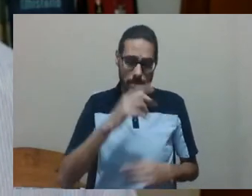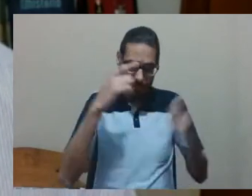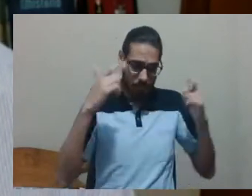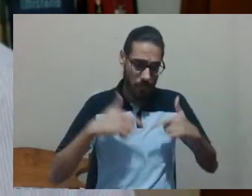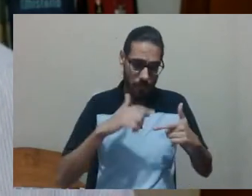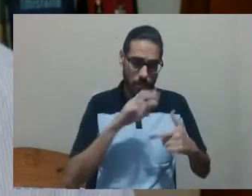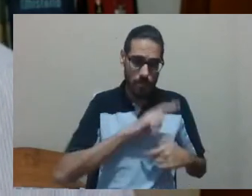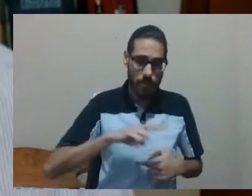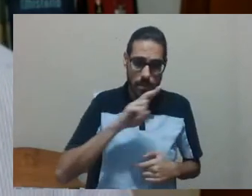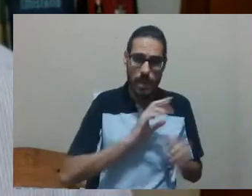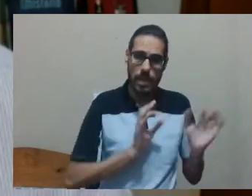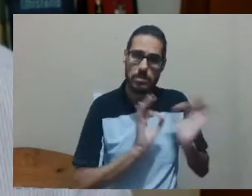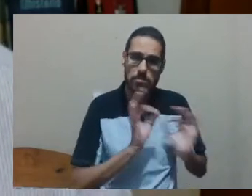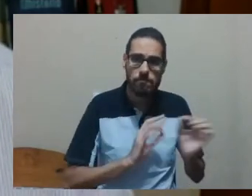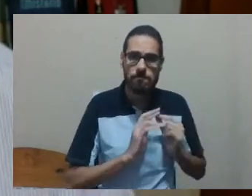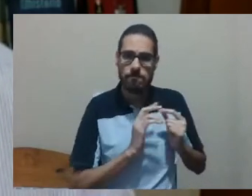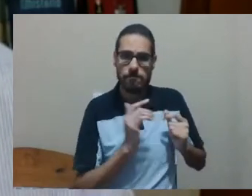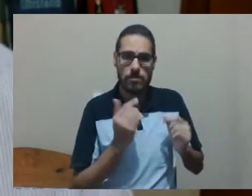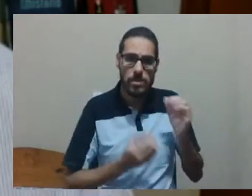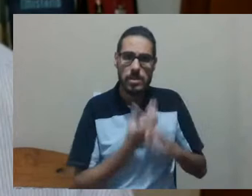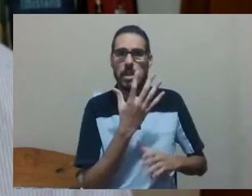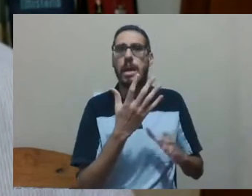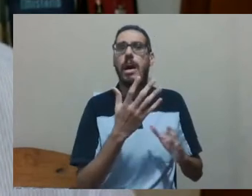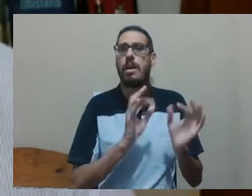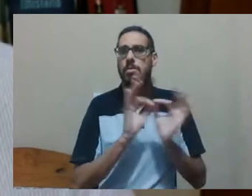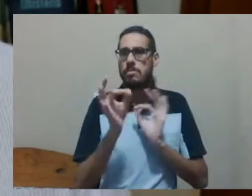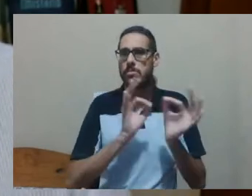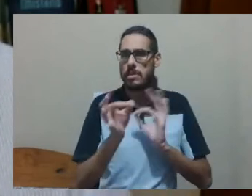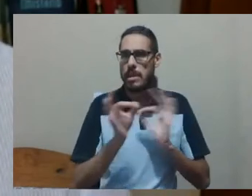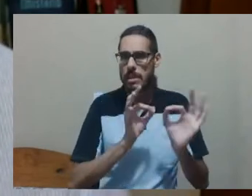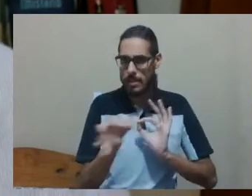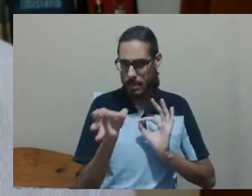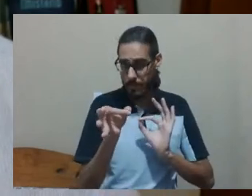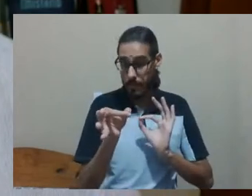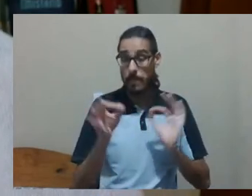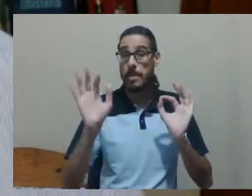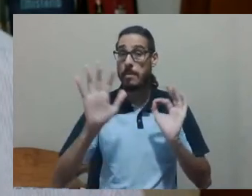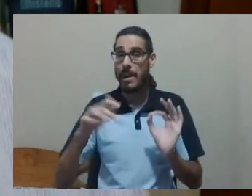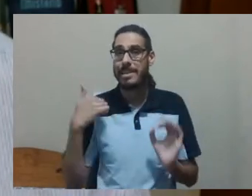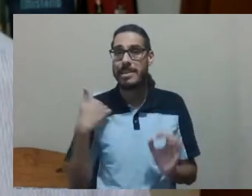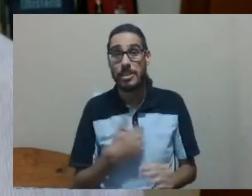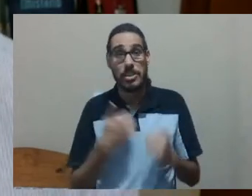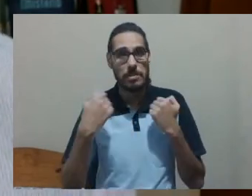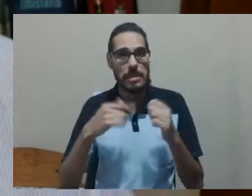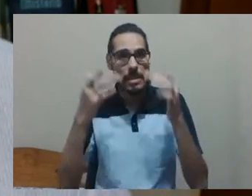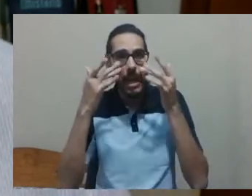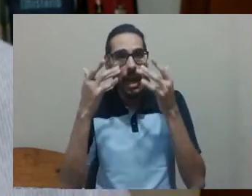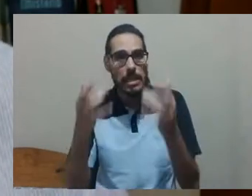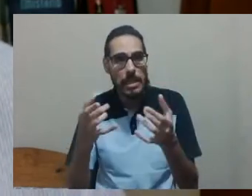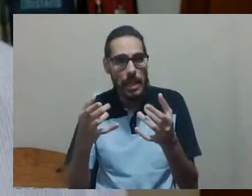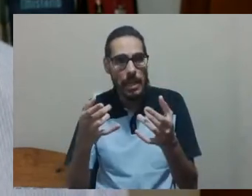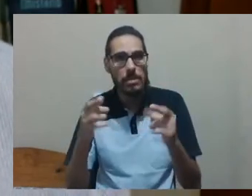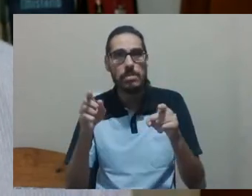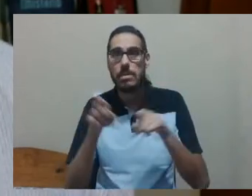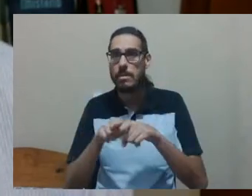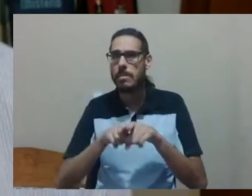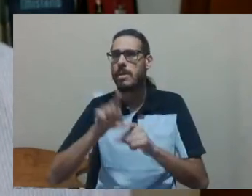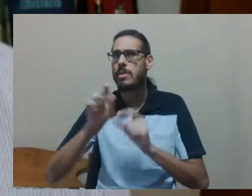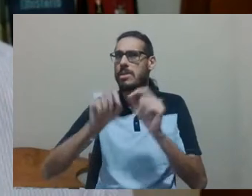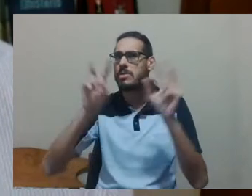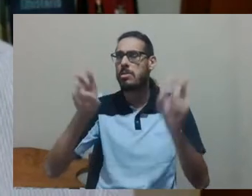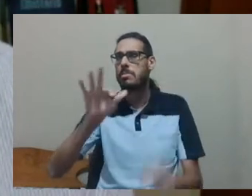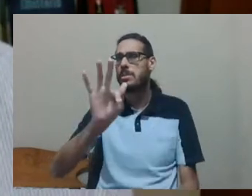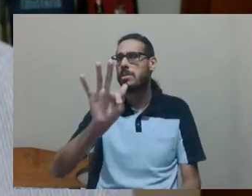extensão. Agora, é claro, a gente precisa ficar muito atento ao projeto do Futuris que está sendo